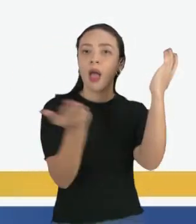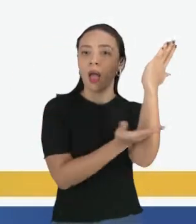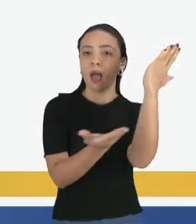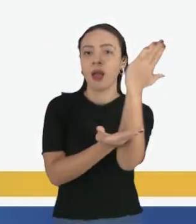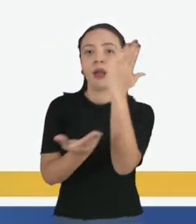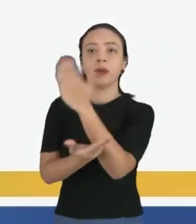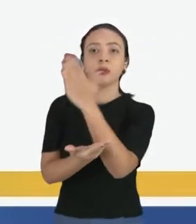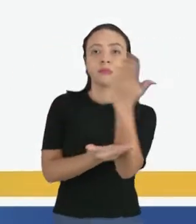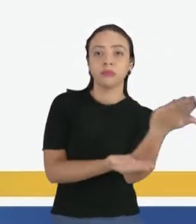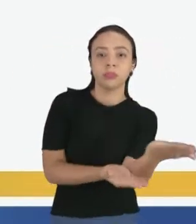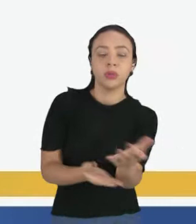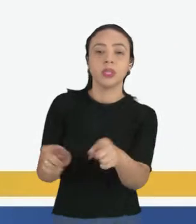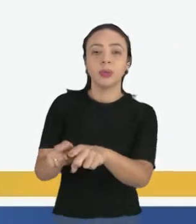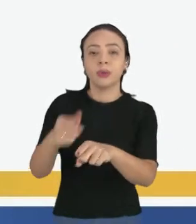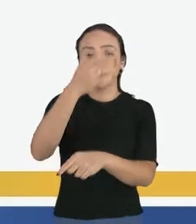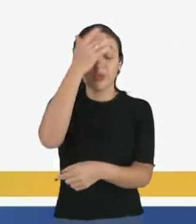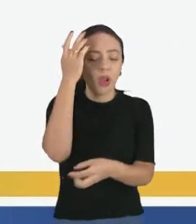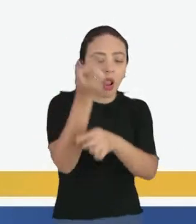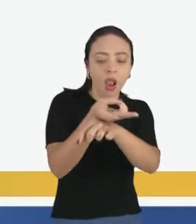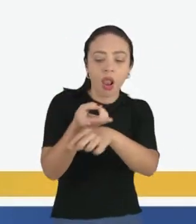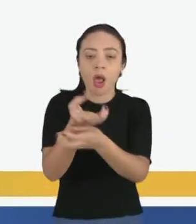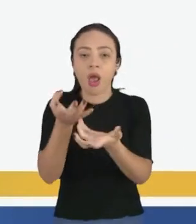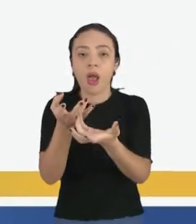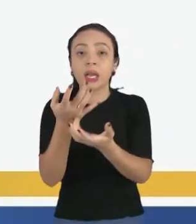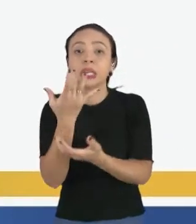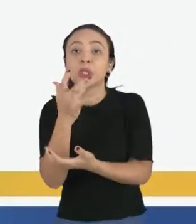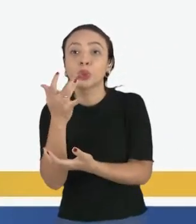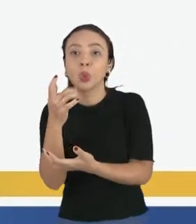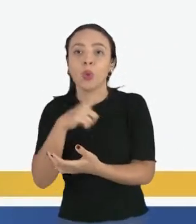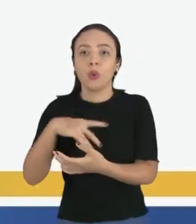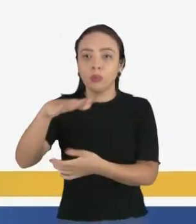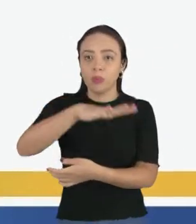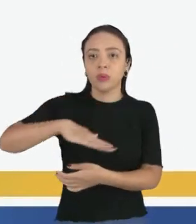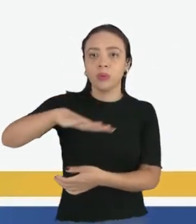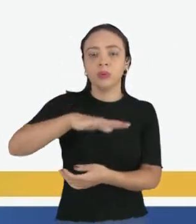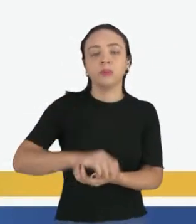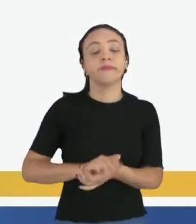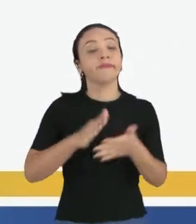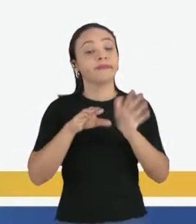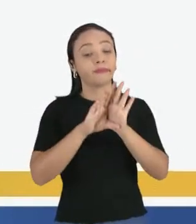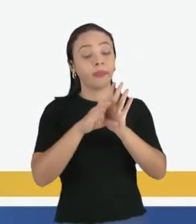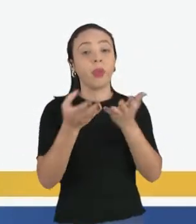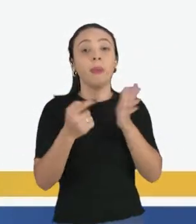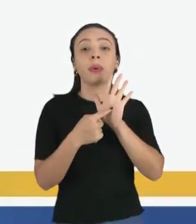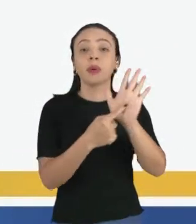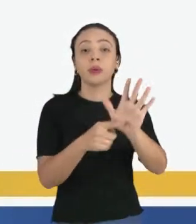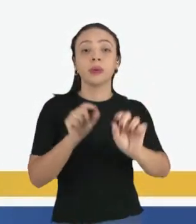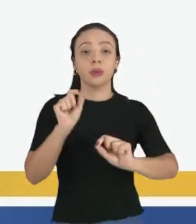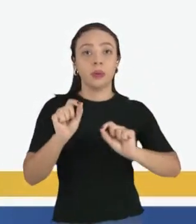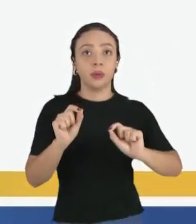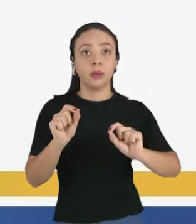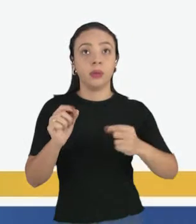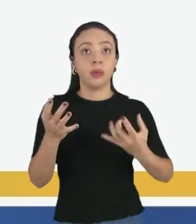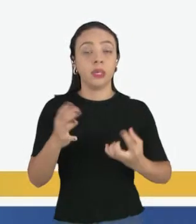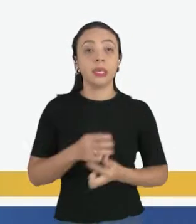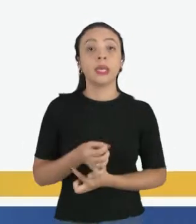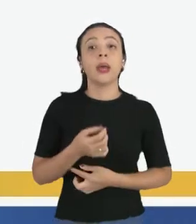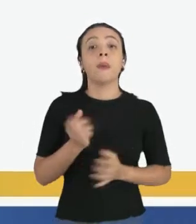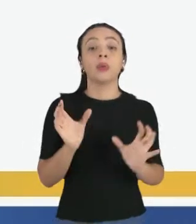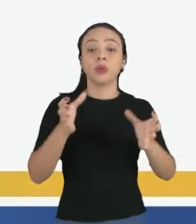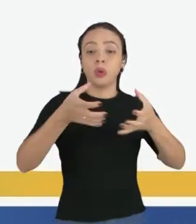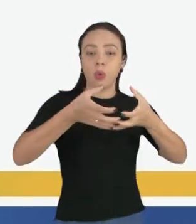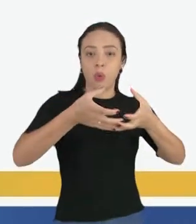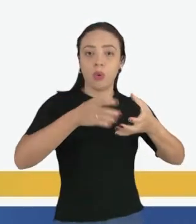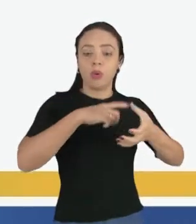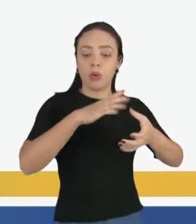os garimpeiros. Então, o que o conceito quer mostrar é que um grupo estando